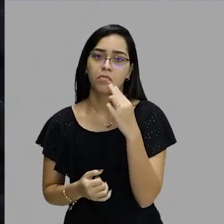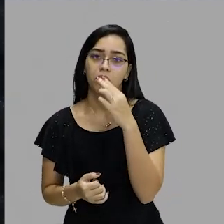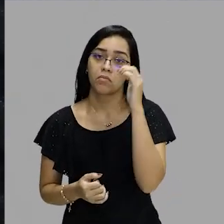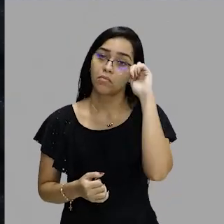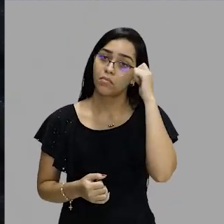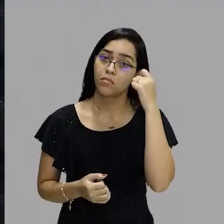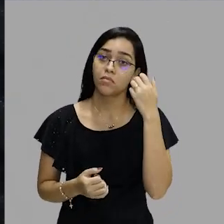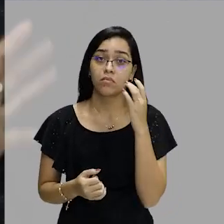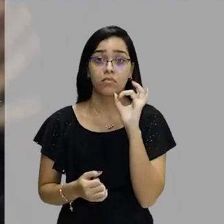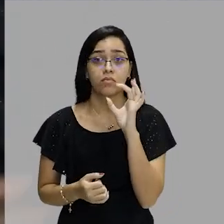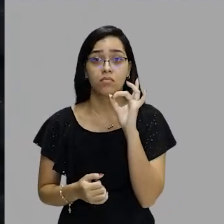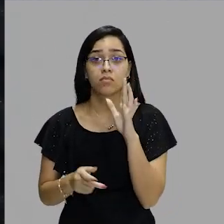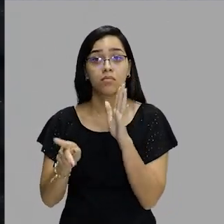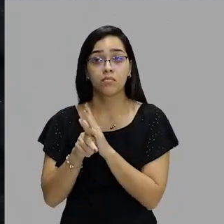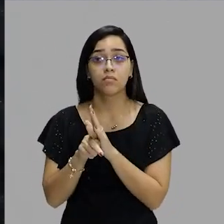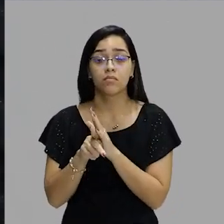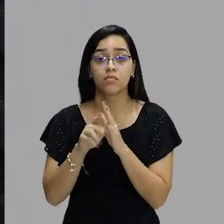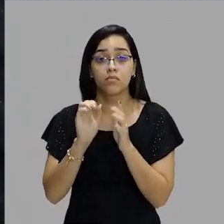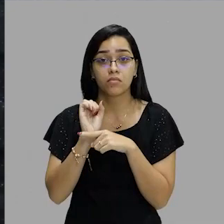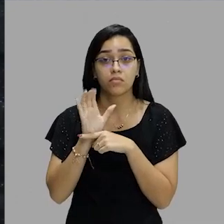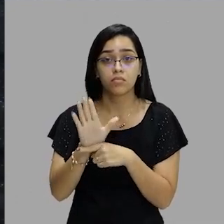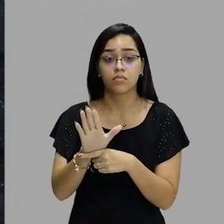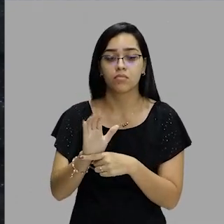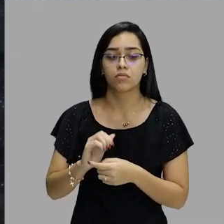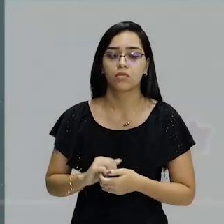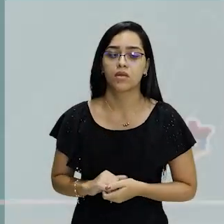negro. Então, é só uma questão de contribuição.